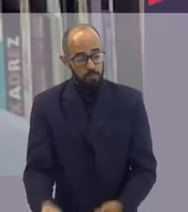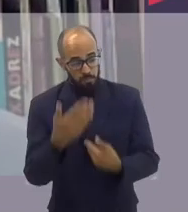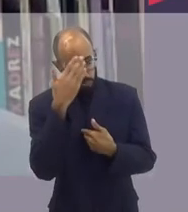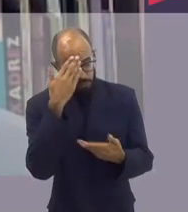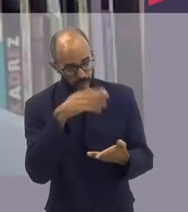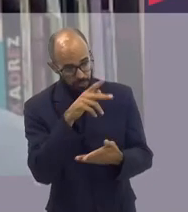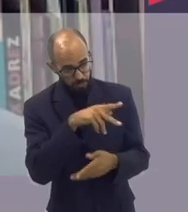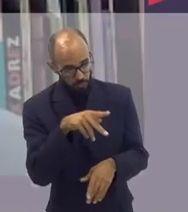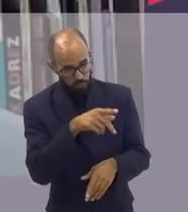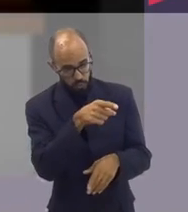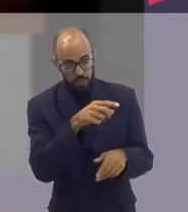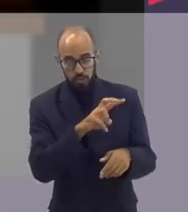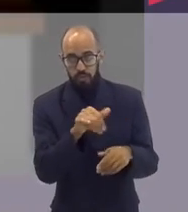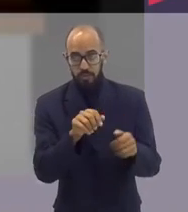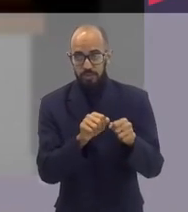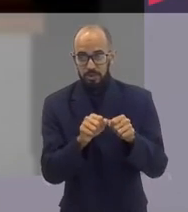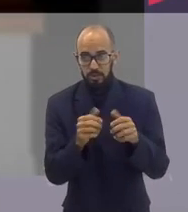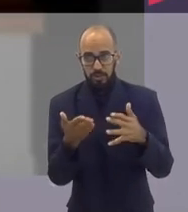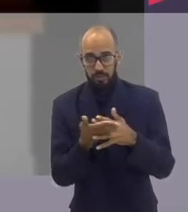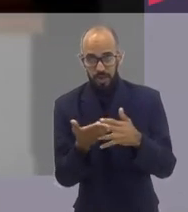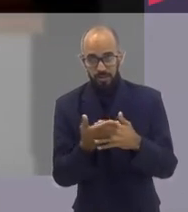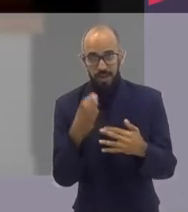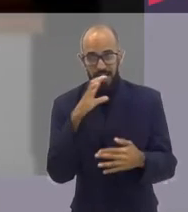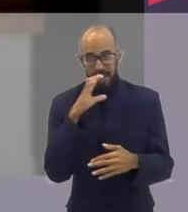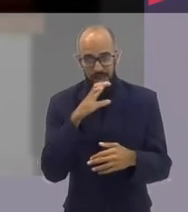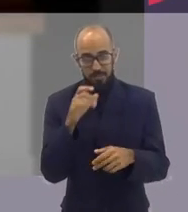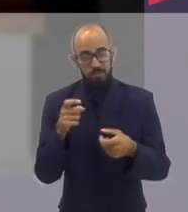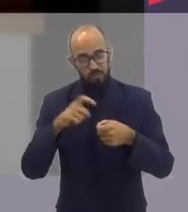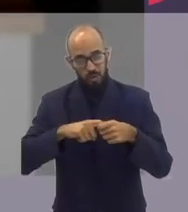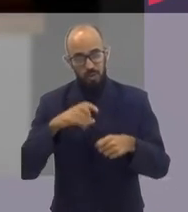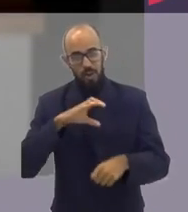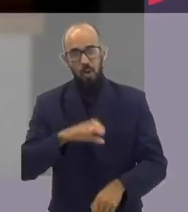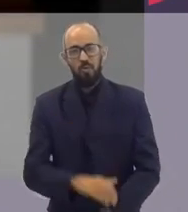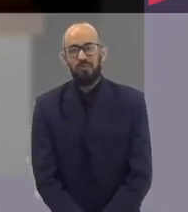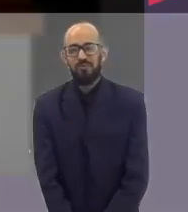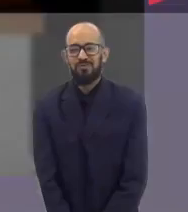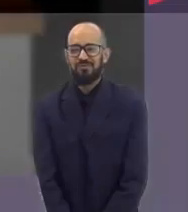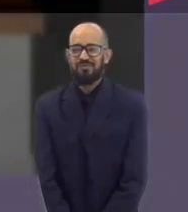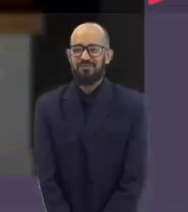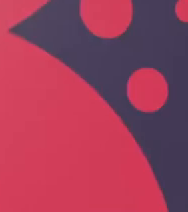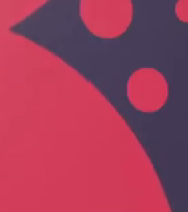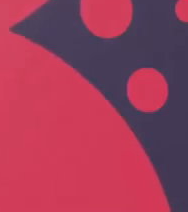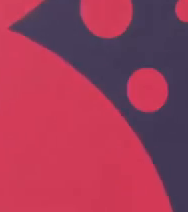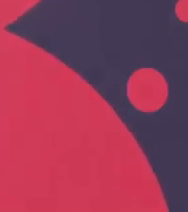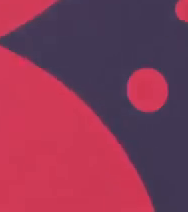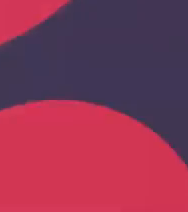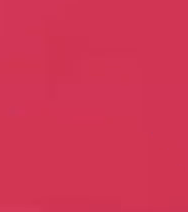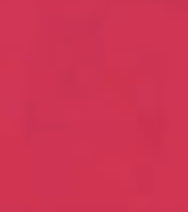Obrigada, professor. A gente vai fazer um intervalo rapidinho. Ciência e Existência volta já já.